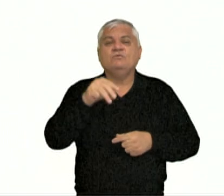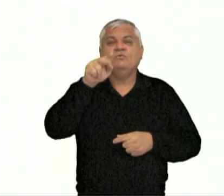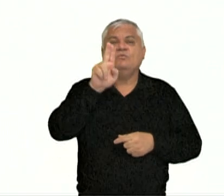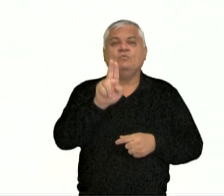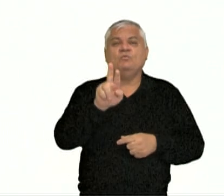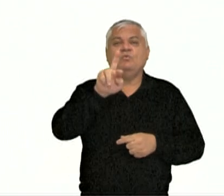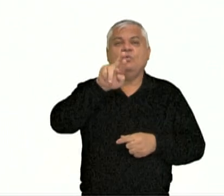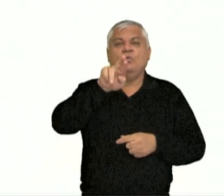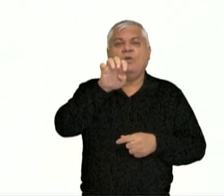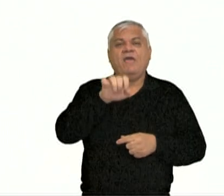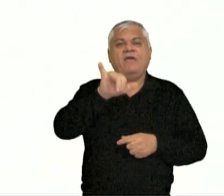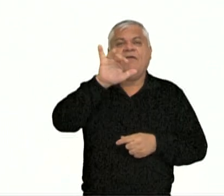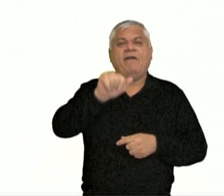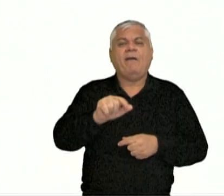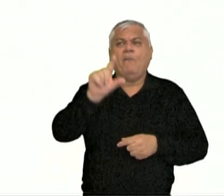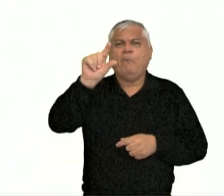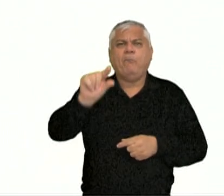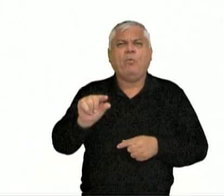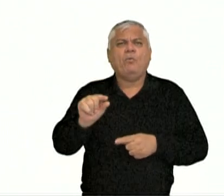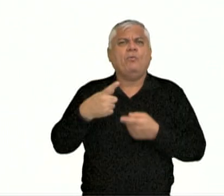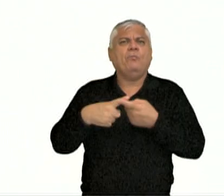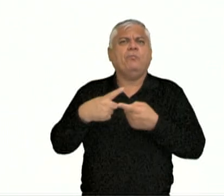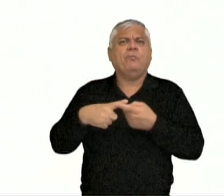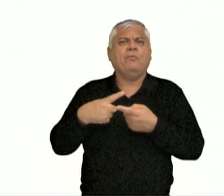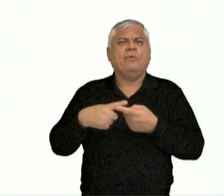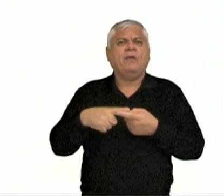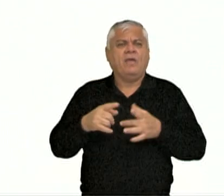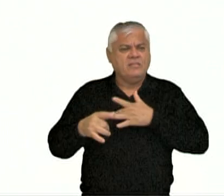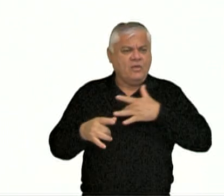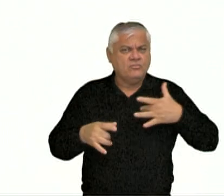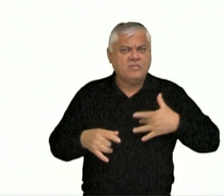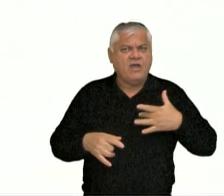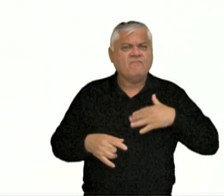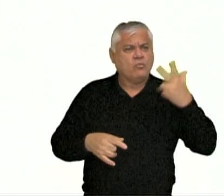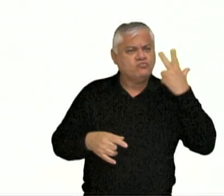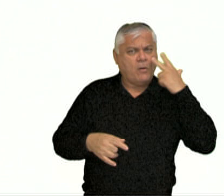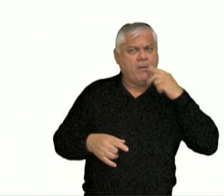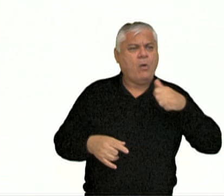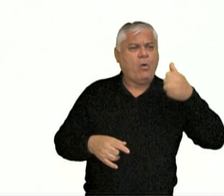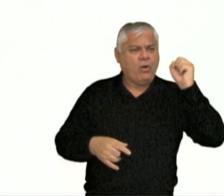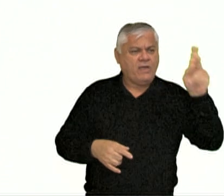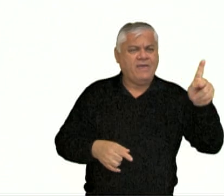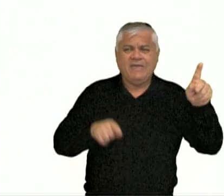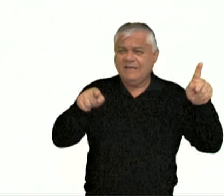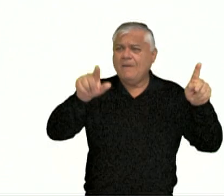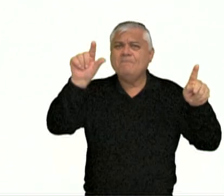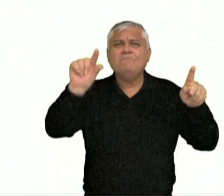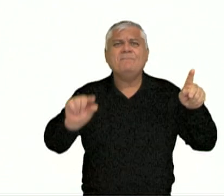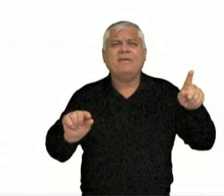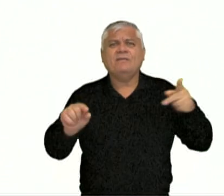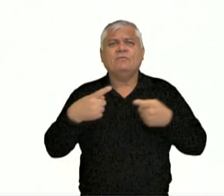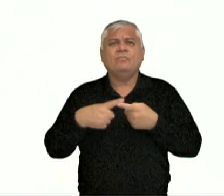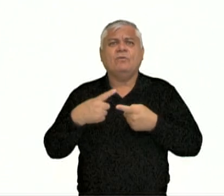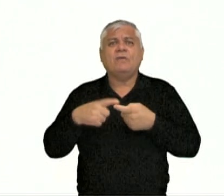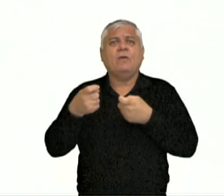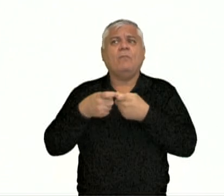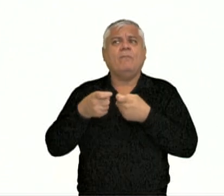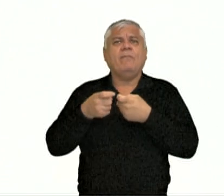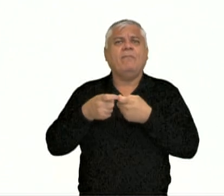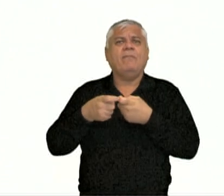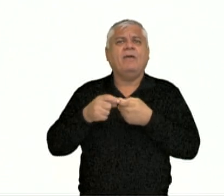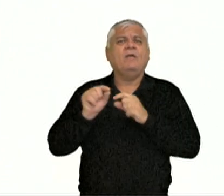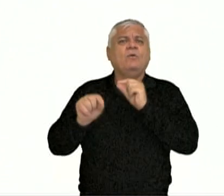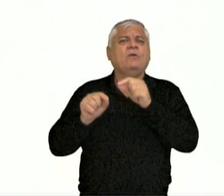isso é verificado, ele está com menos do que uma pessoa saudável deveria ter. Em qual etapa será que ele está tendo problema?